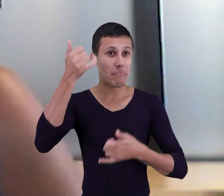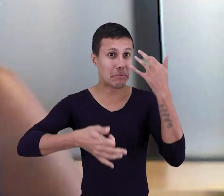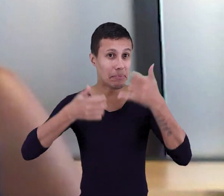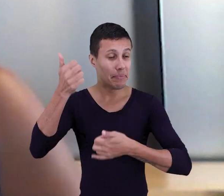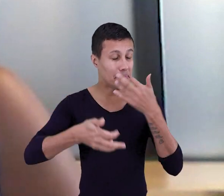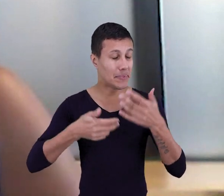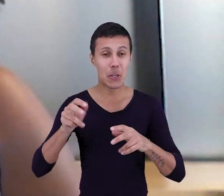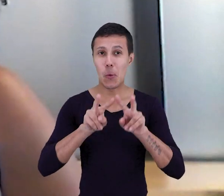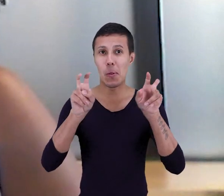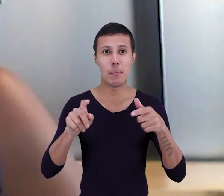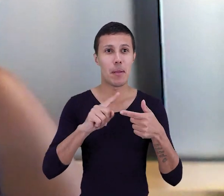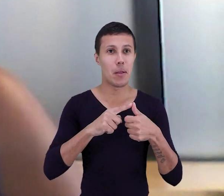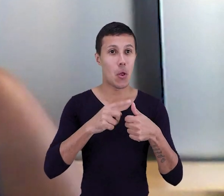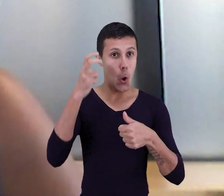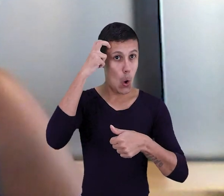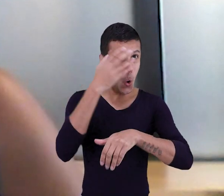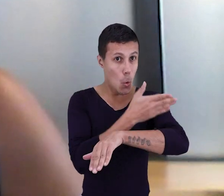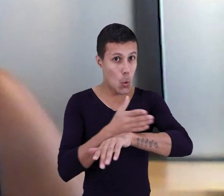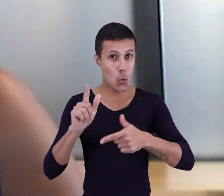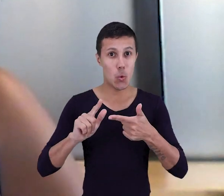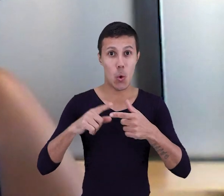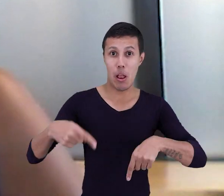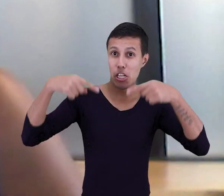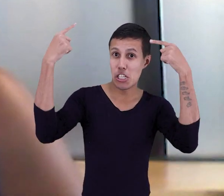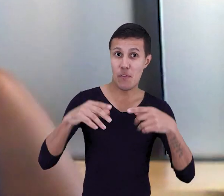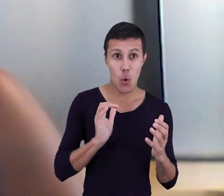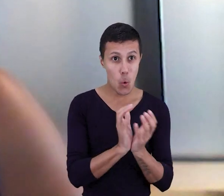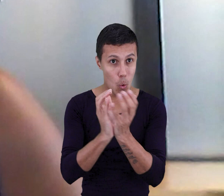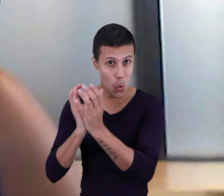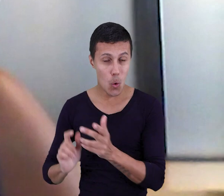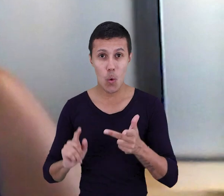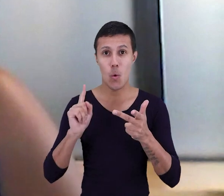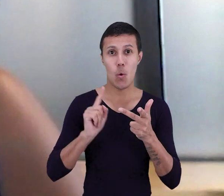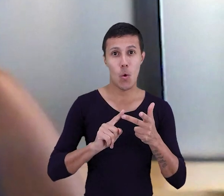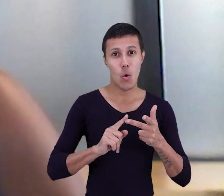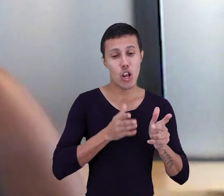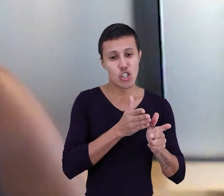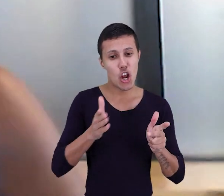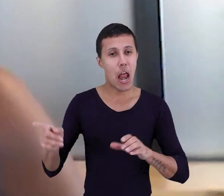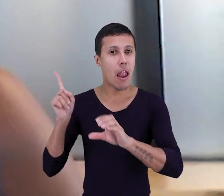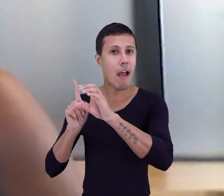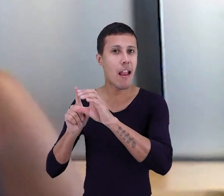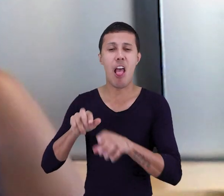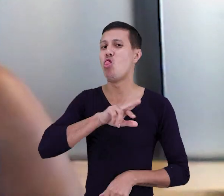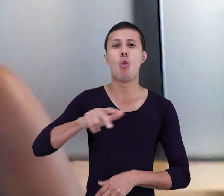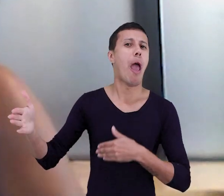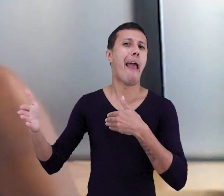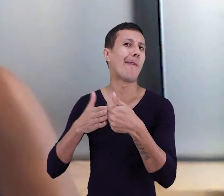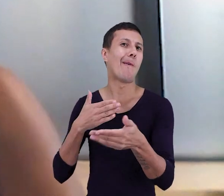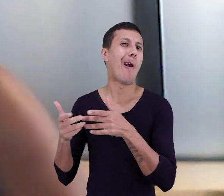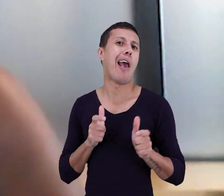sobre cultura, você está falando de desafios de time, você está falando de jornada do seu cliente. Não é